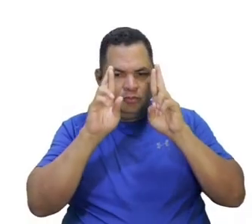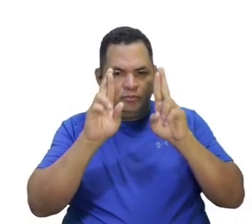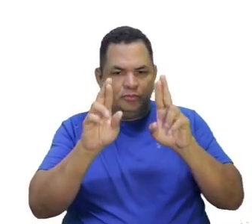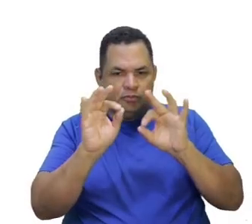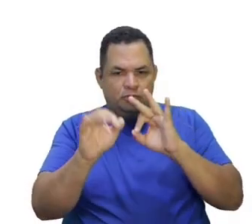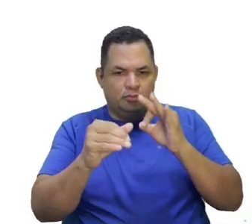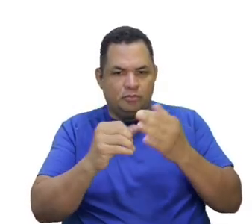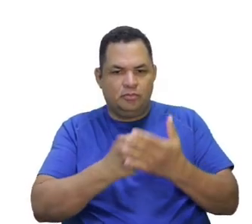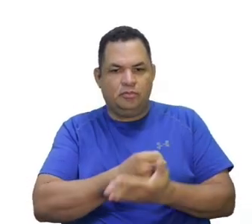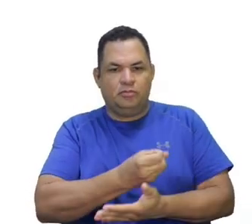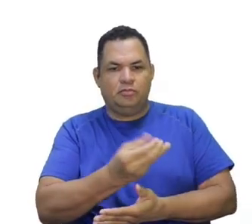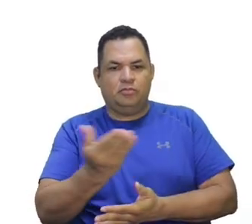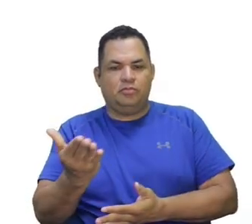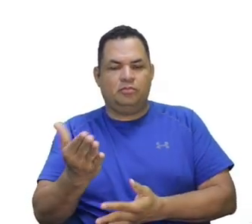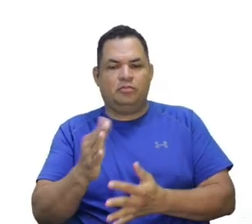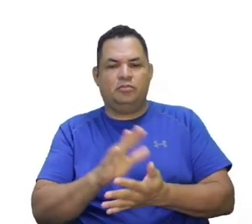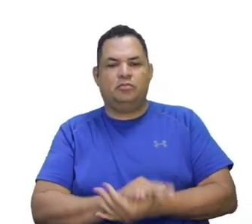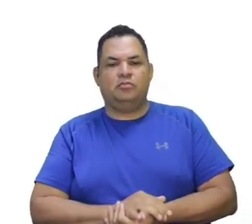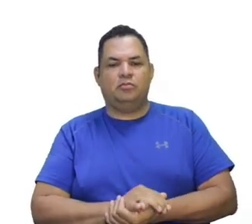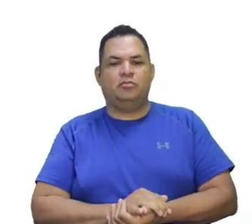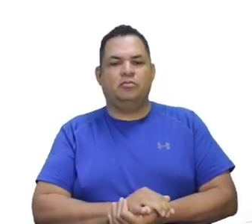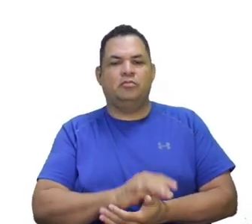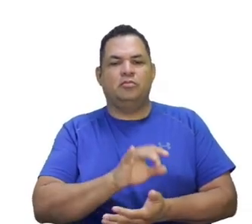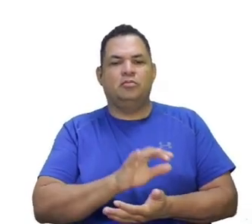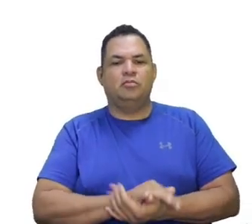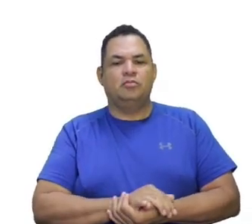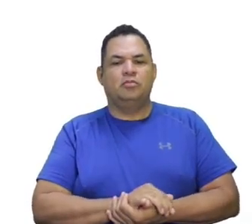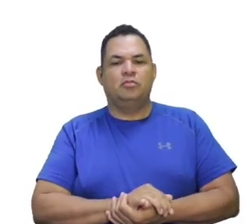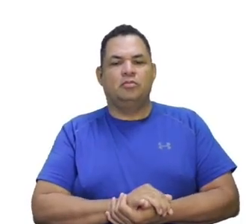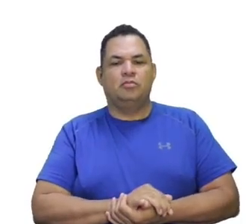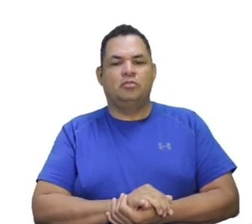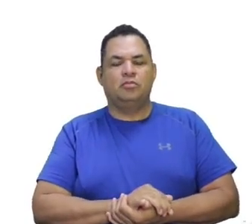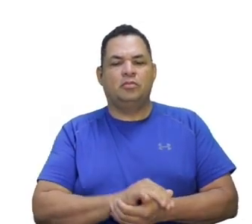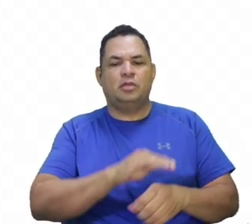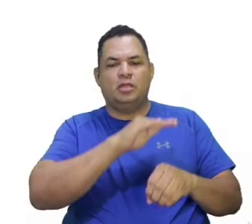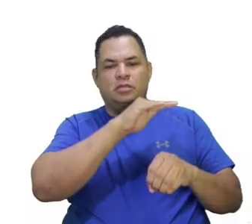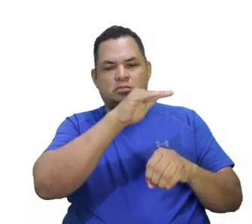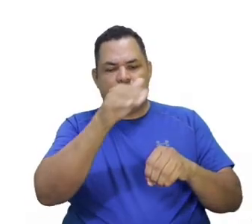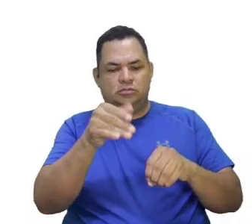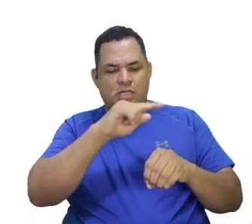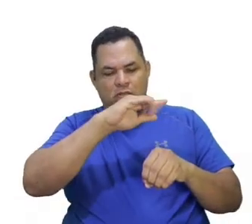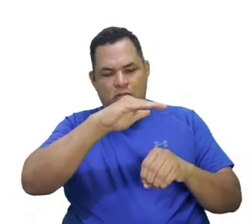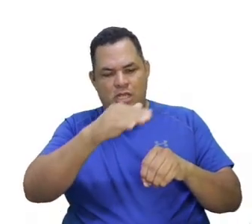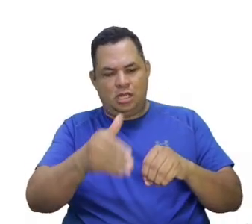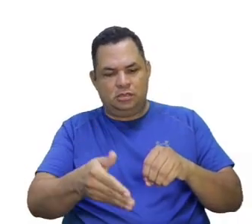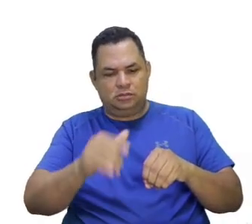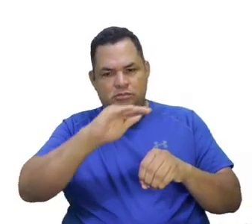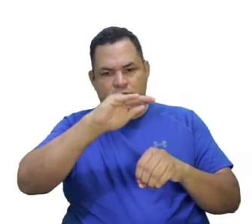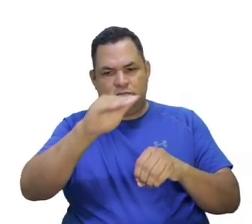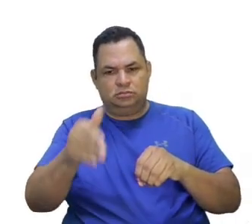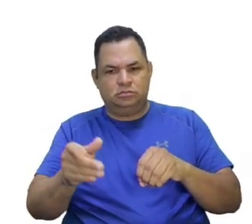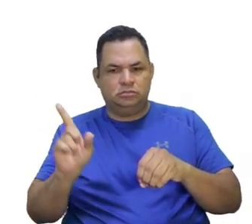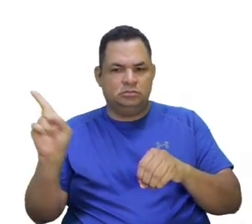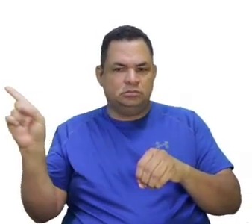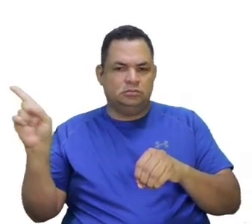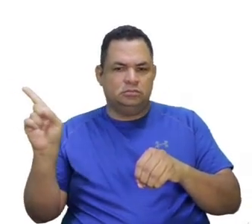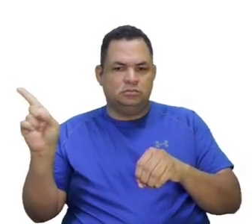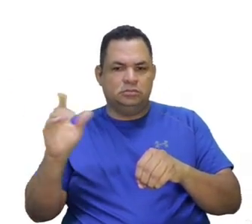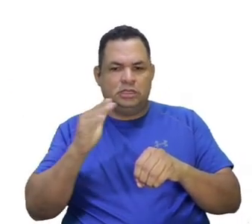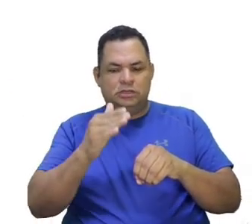máxima de que cabe elétrons em cada uma das camadas, né, em cada um